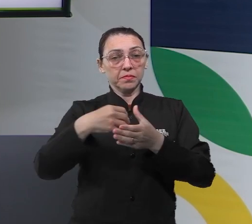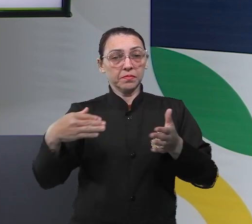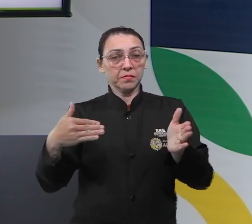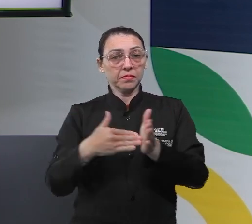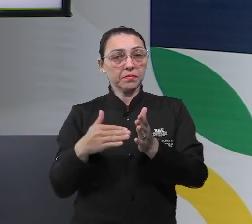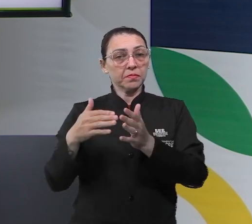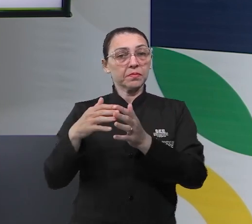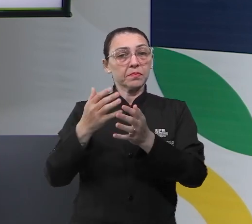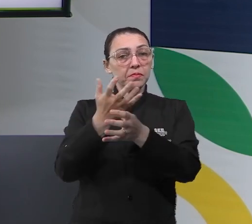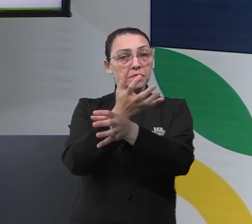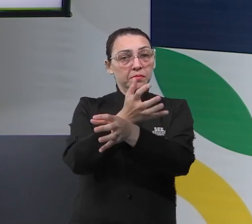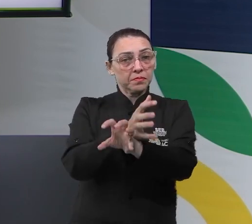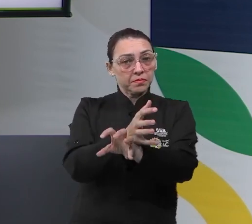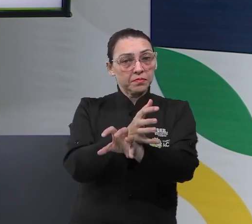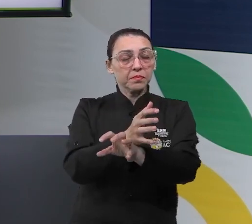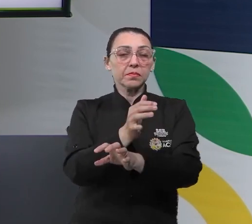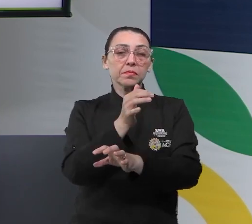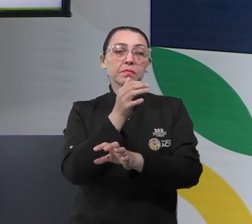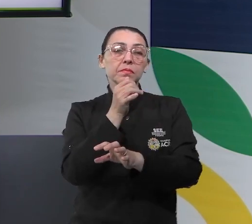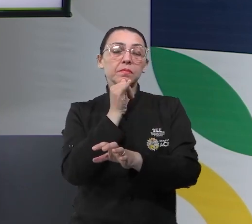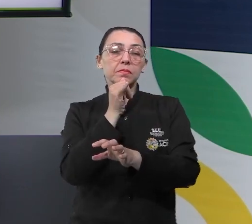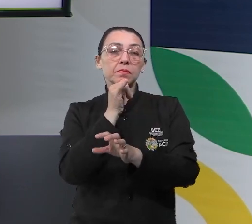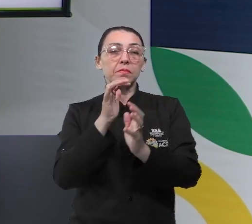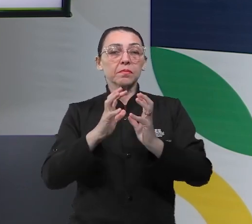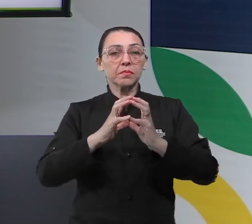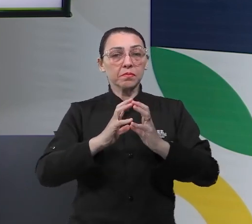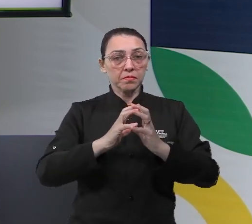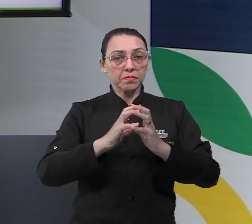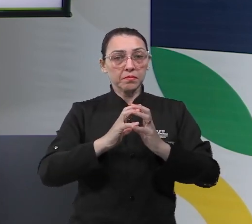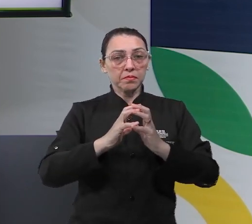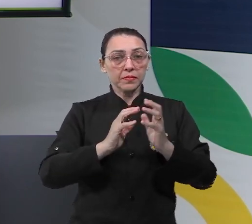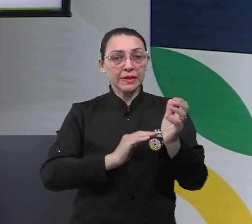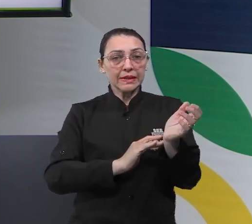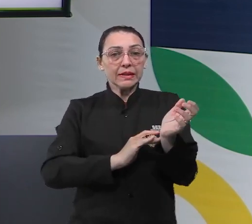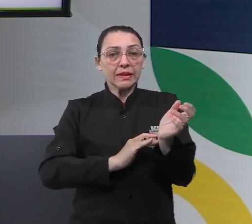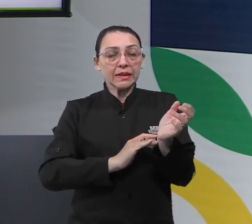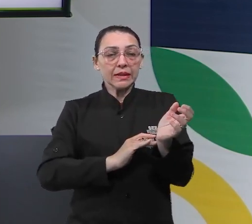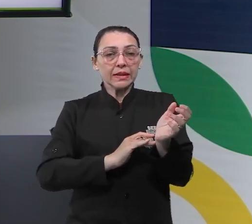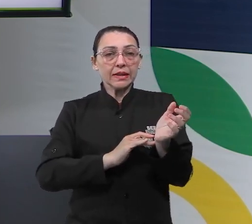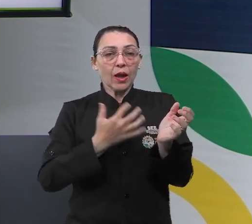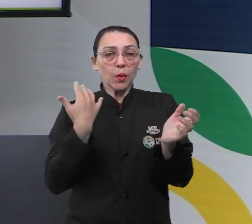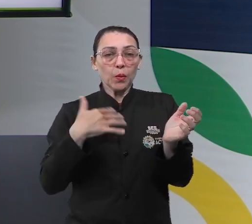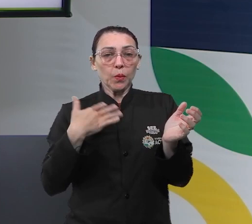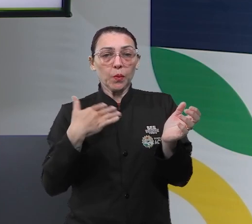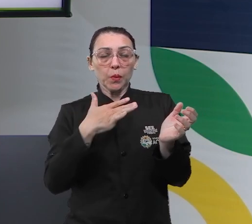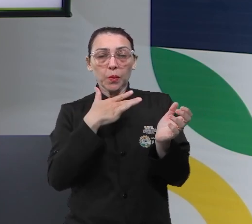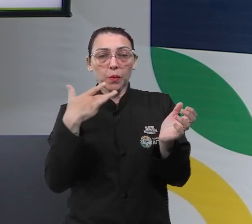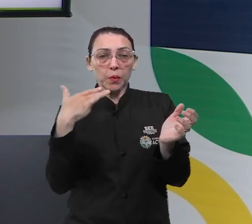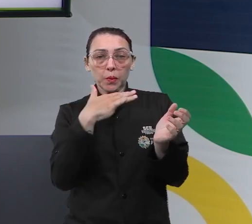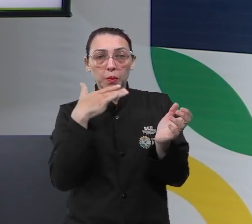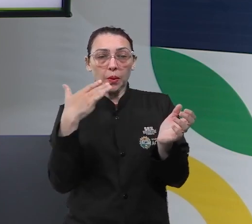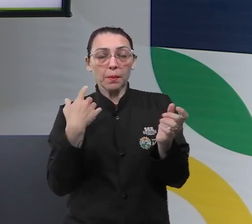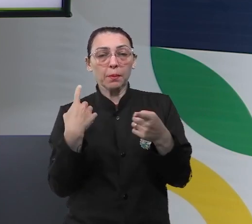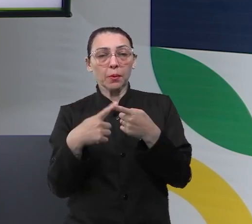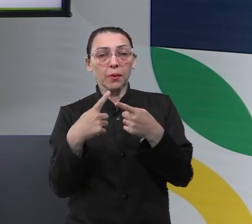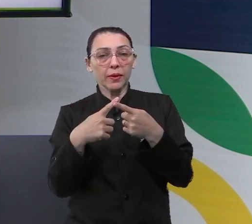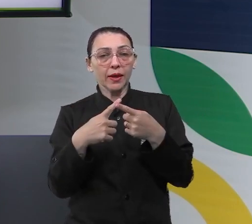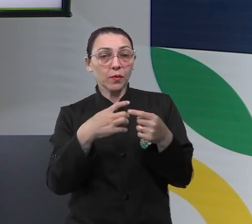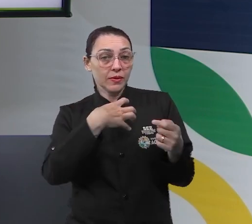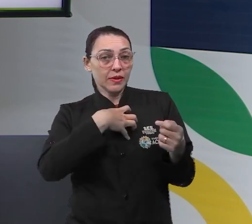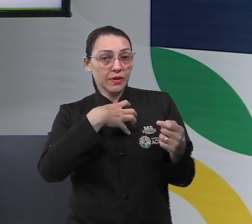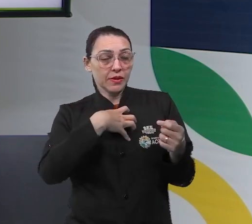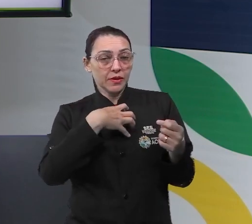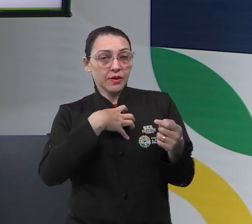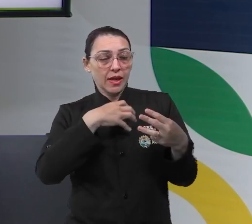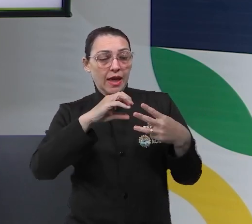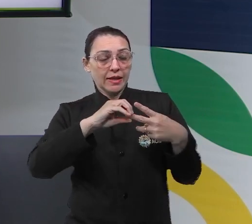Por exemplo, eu trisco numa panela quente. Rapidamente eu tiro a minha mão. Por quê? Porque a